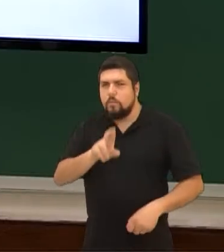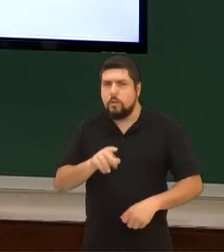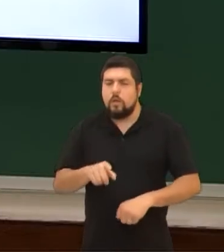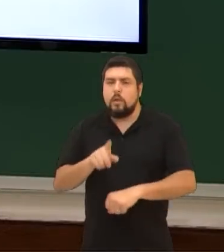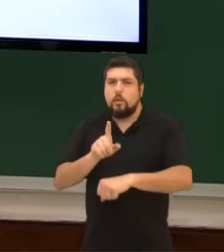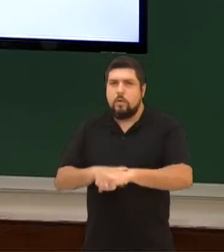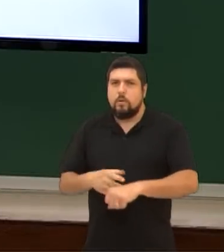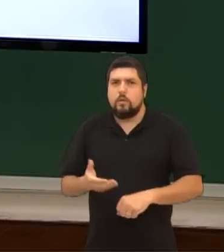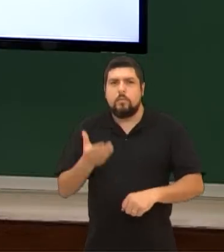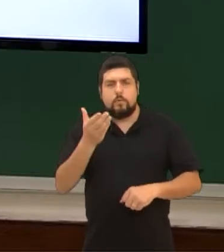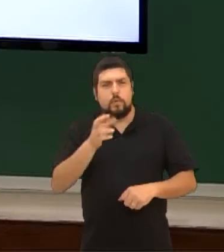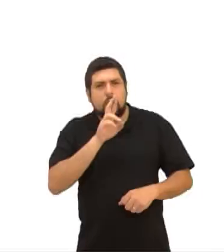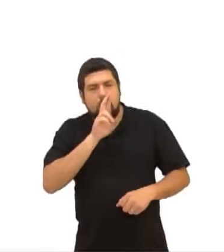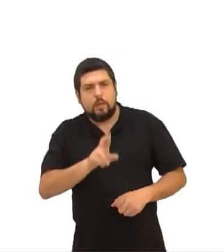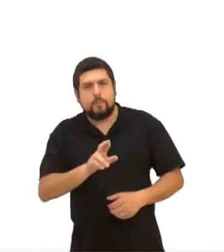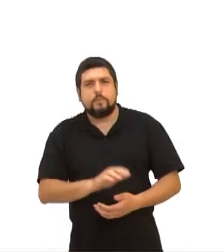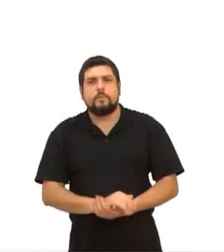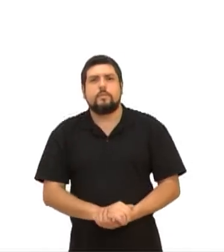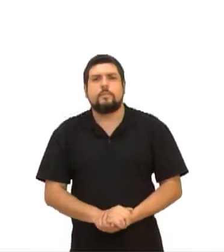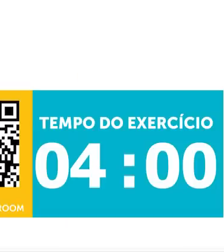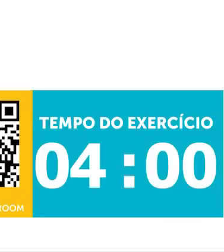Dou um tempo para vocês responderem.